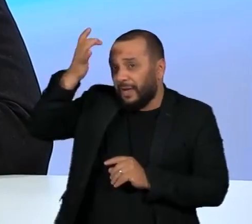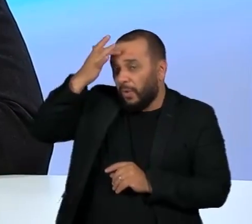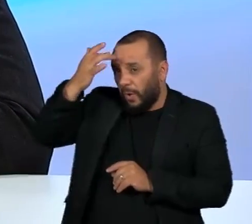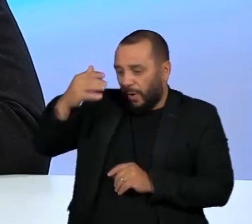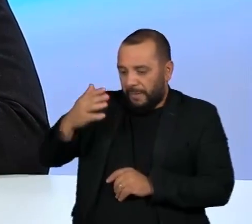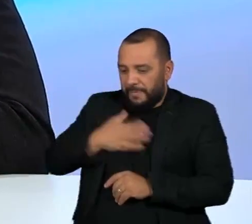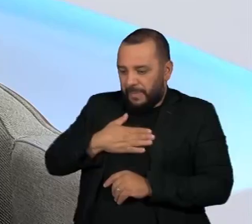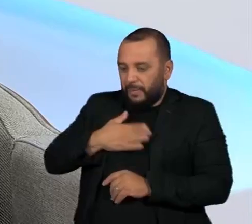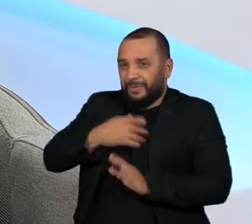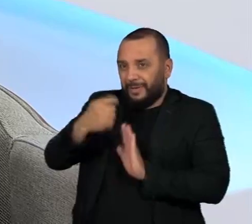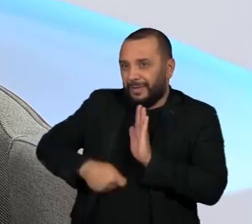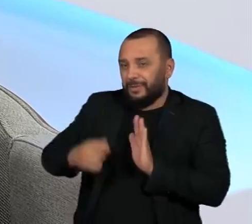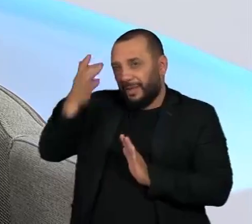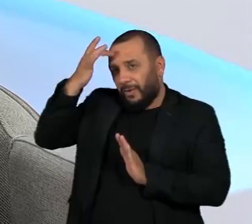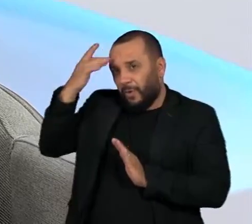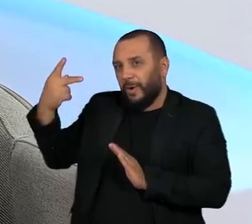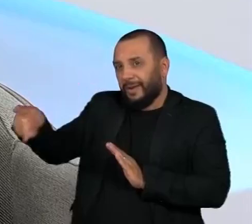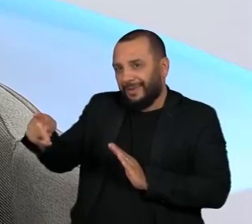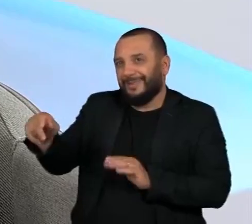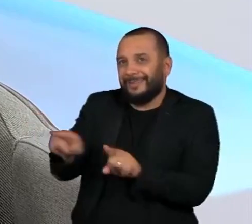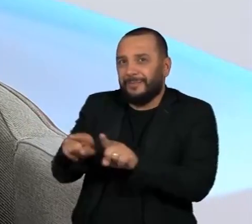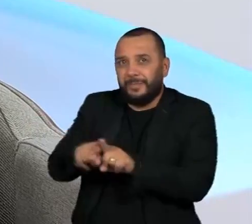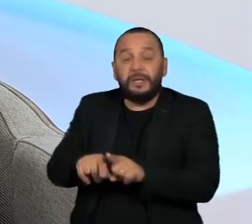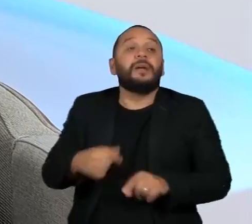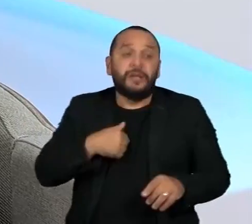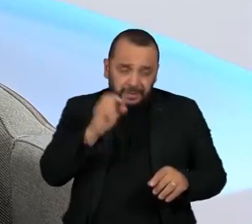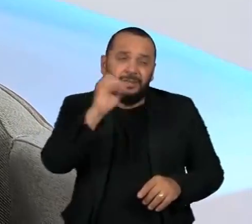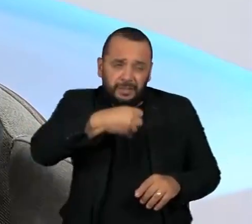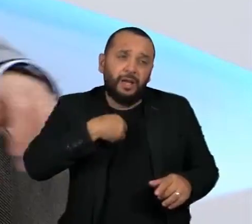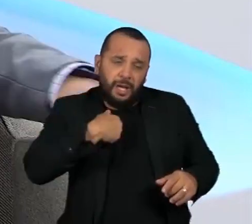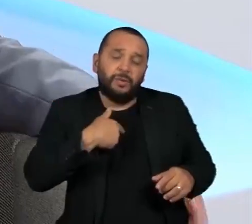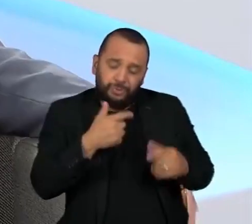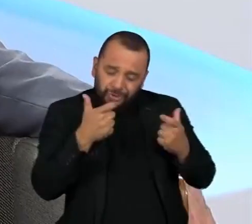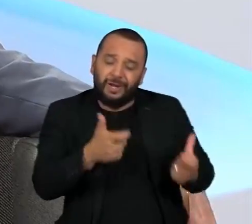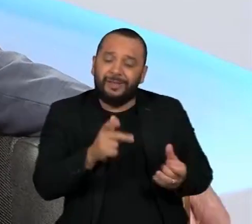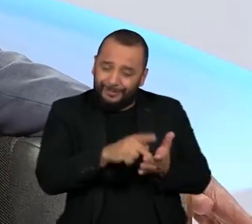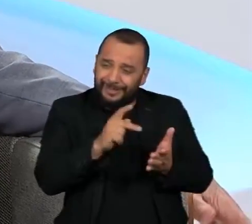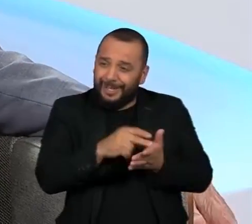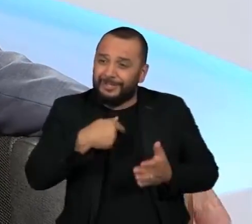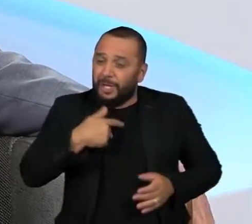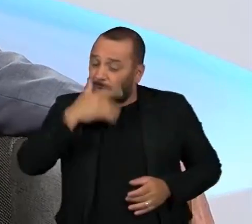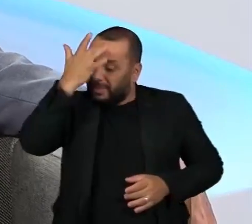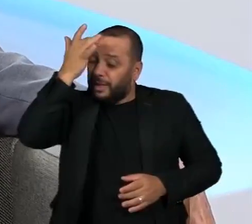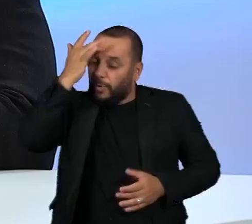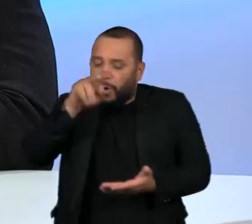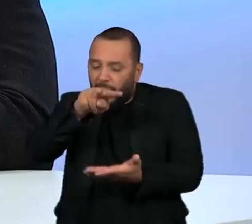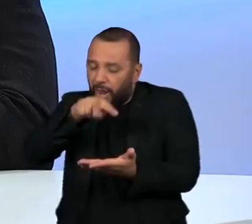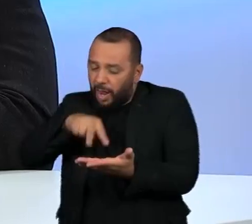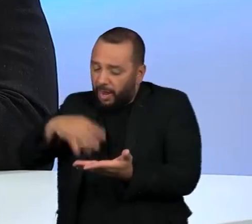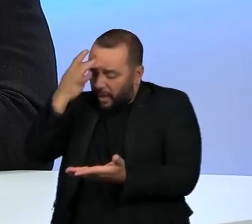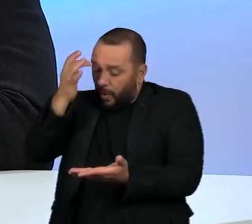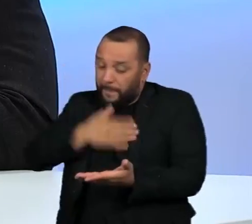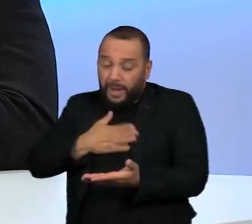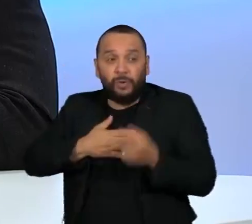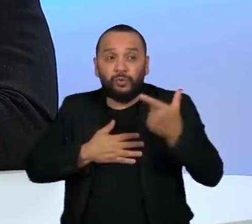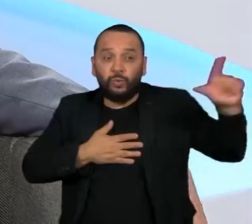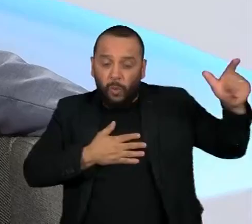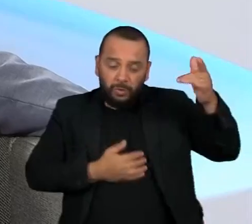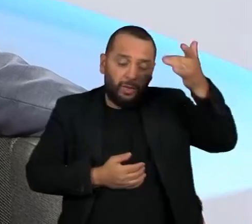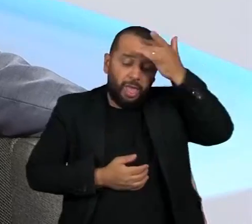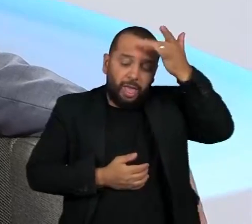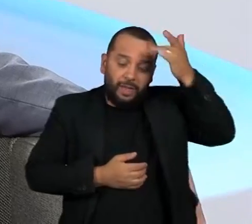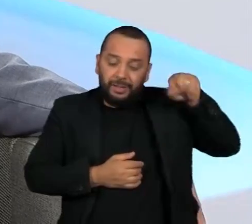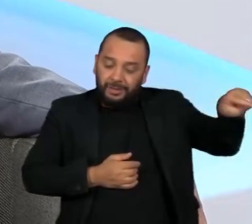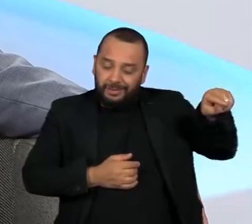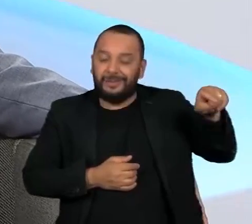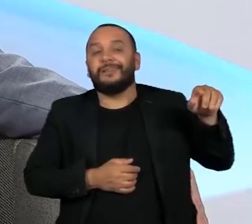né eu para trabalhar sou chato pelo seguinte o Rafa você sabe você não conhece se eu